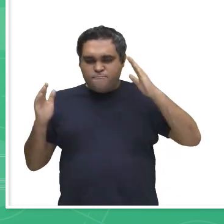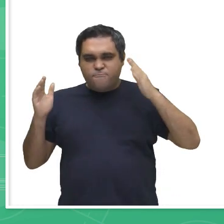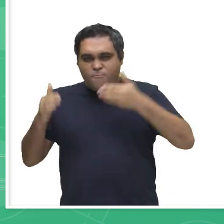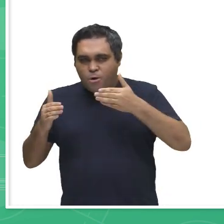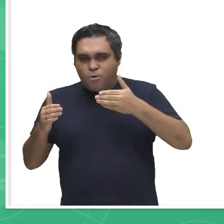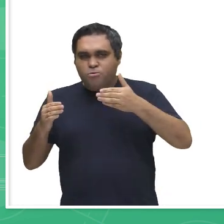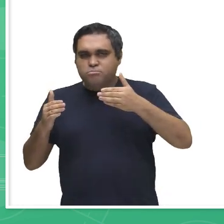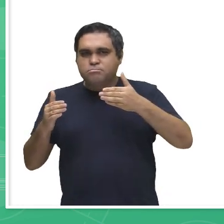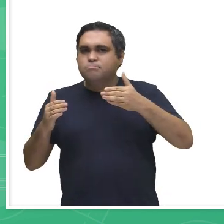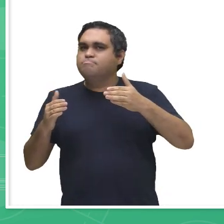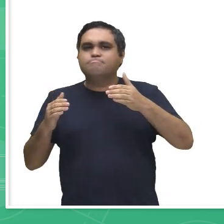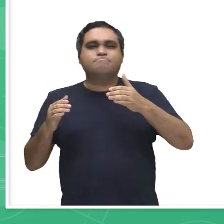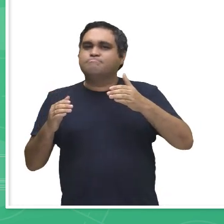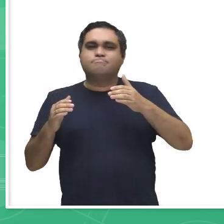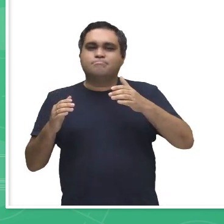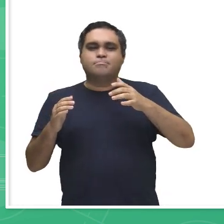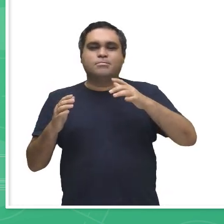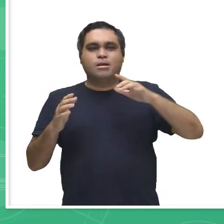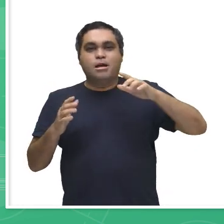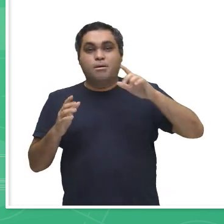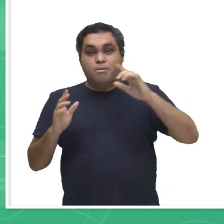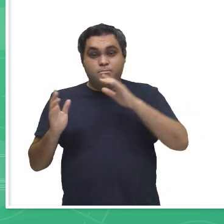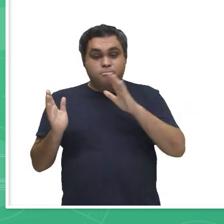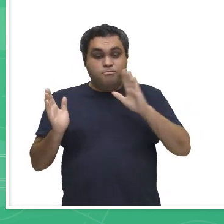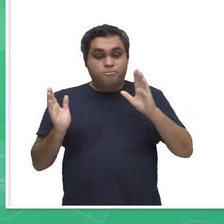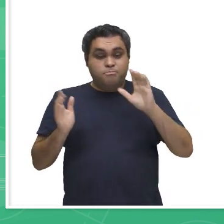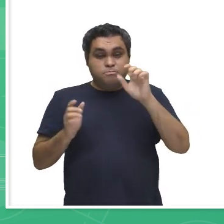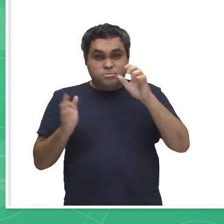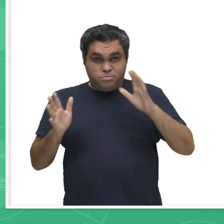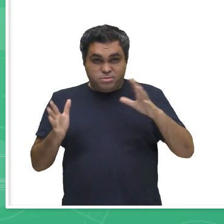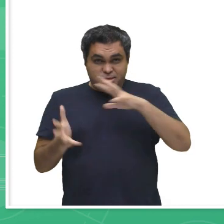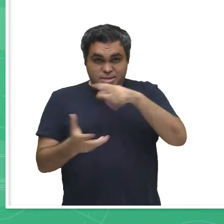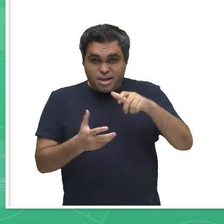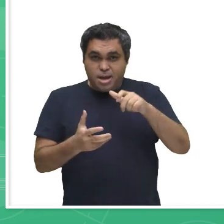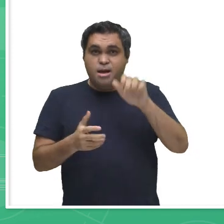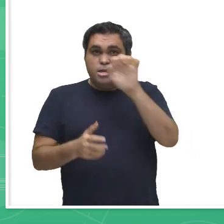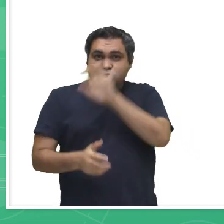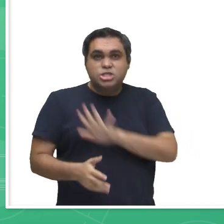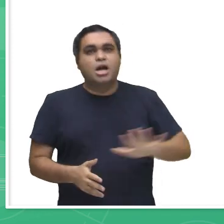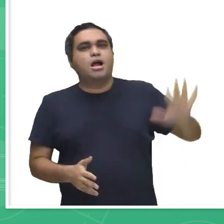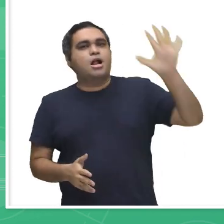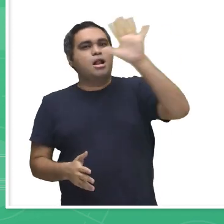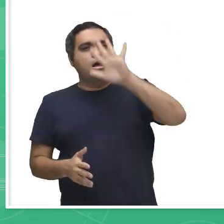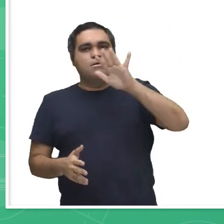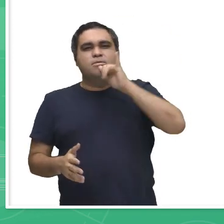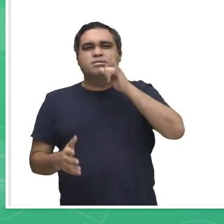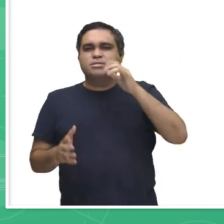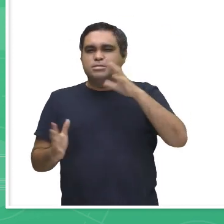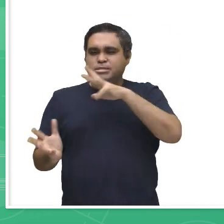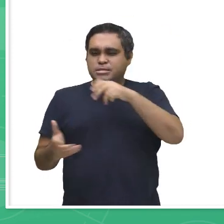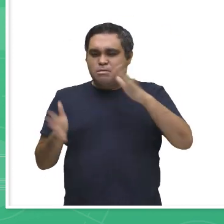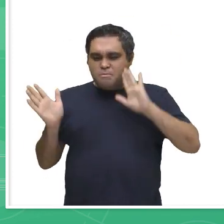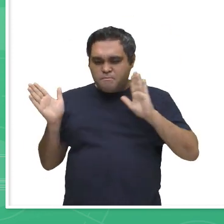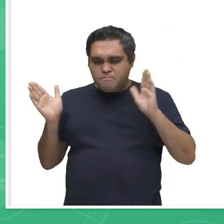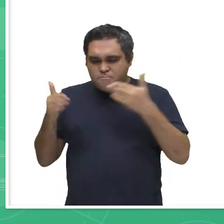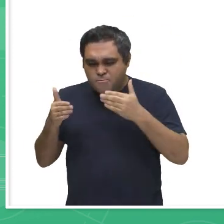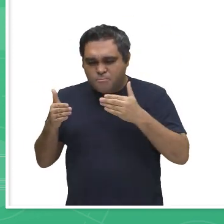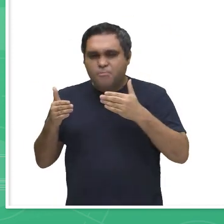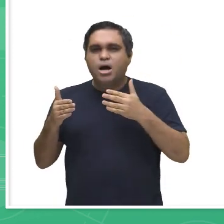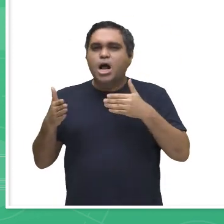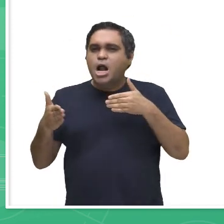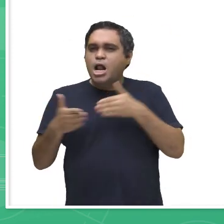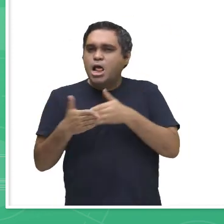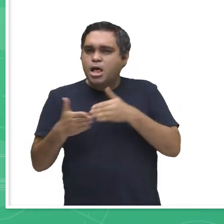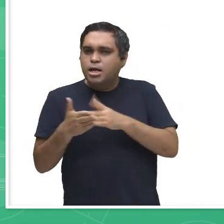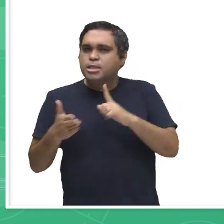heliocentrismo. Então, o universo, aquela ideia de universo fechado e finito, vai